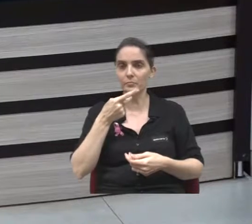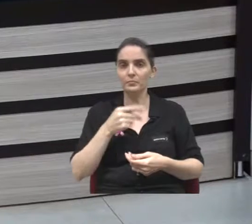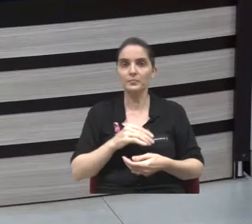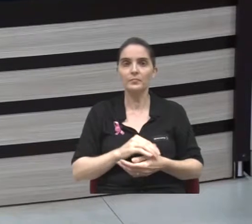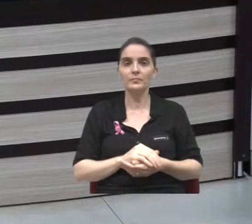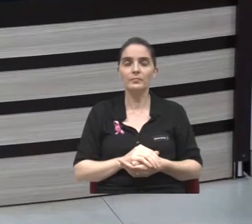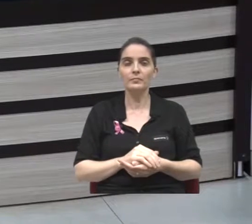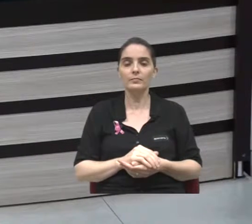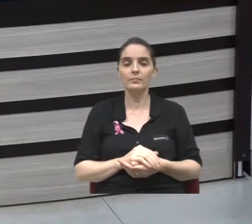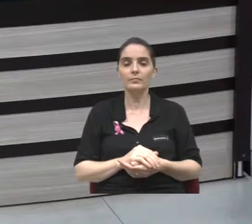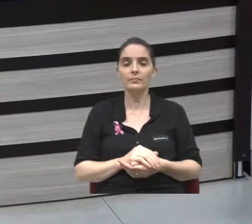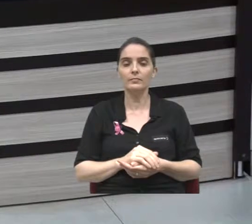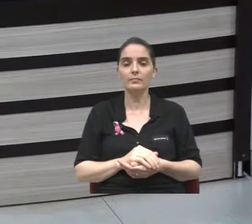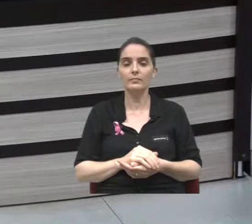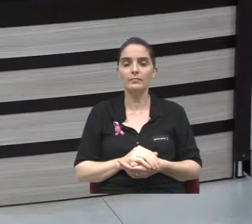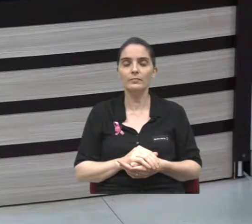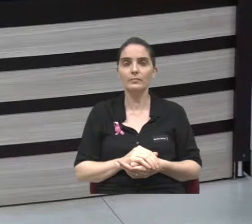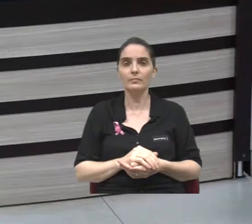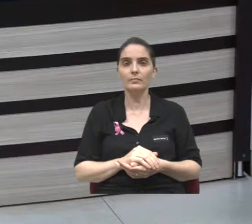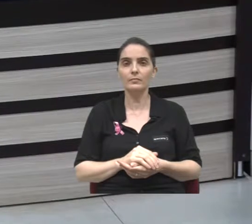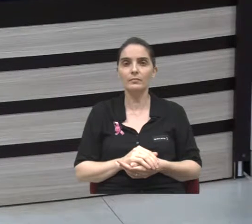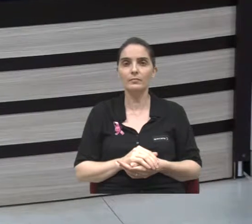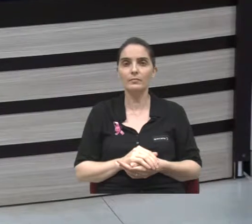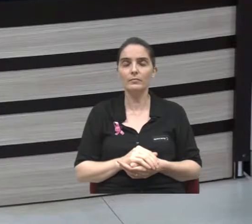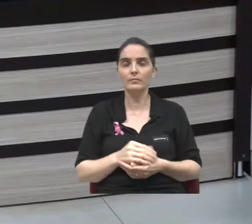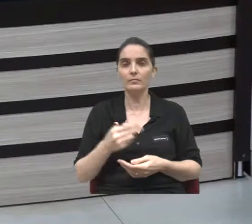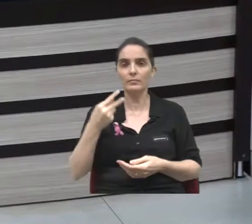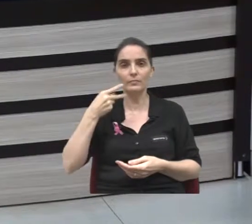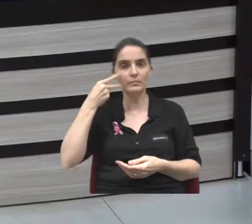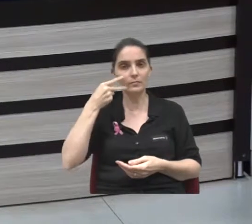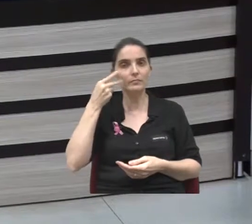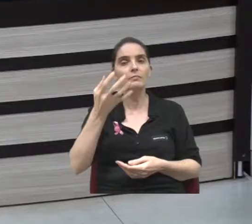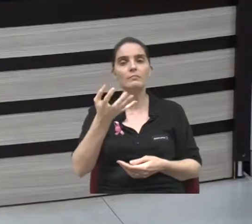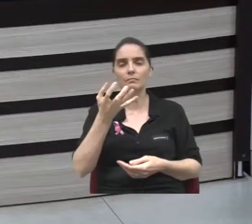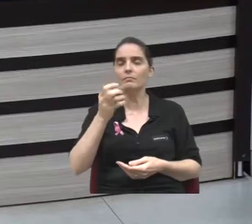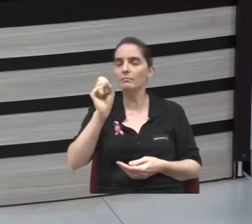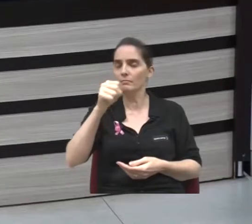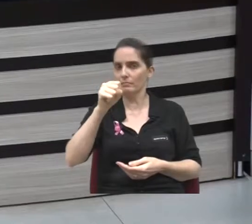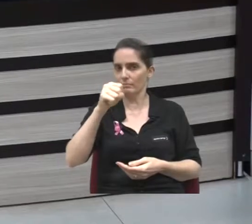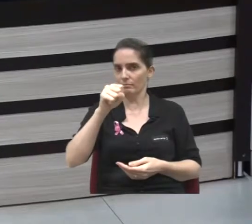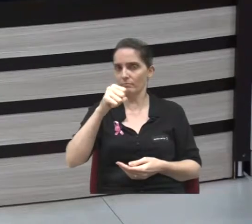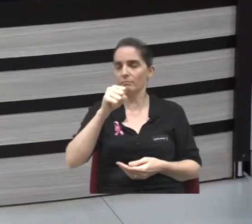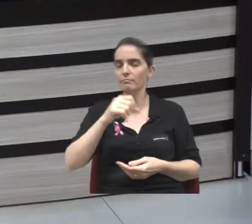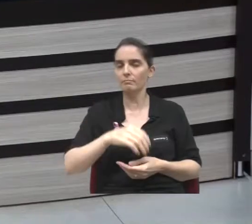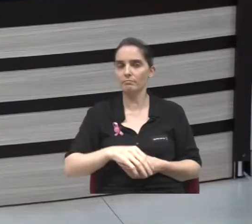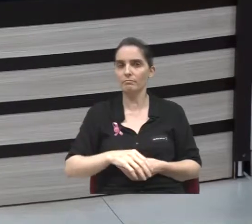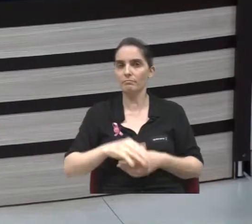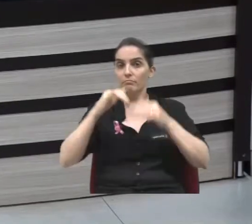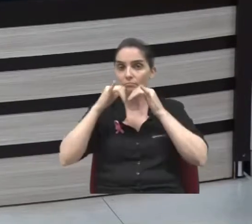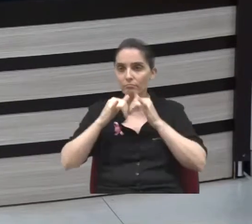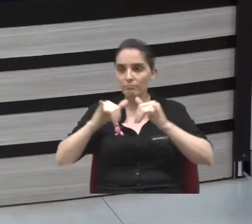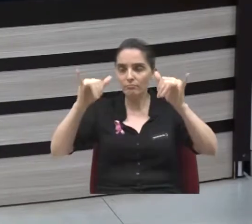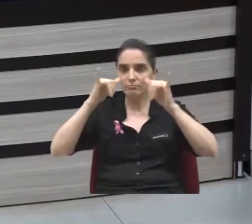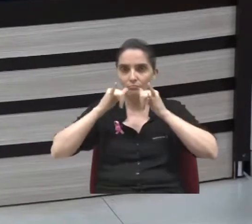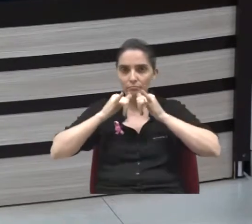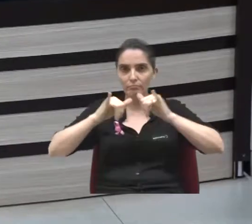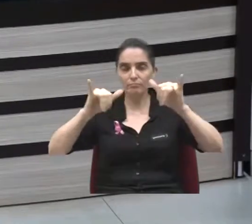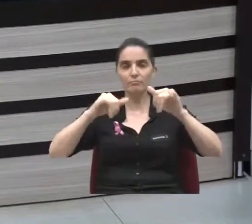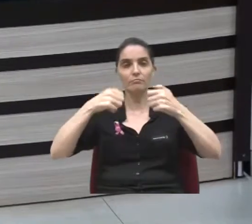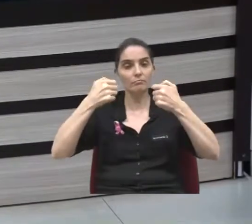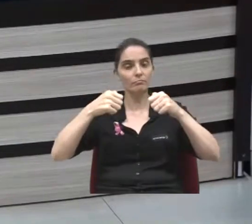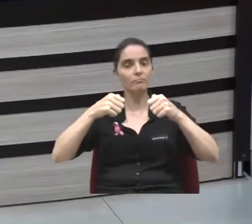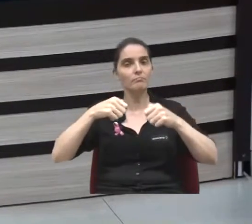esses vereadores querem sim que seja divulgado, e que deveria, vereador Vaguinho, ter sido